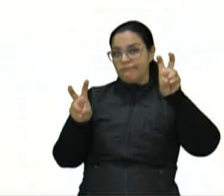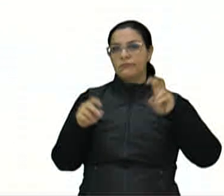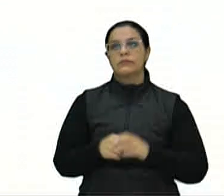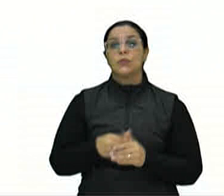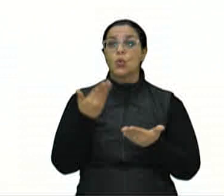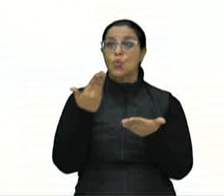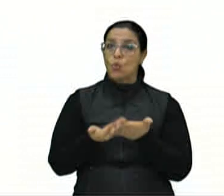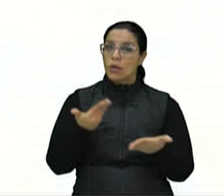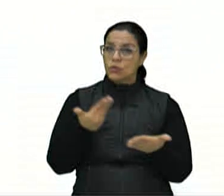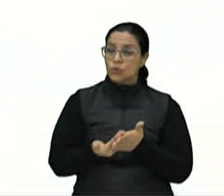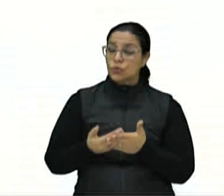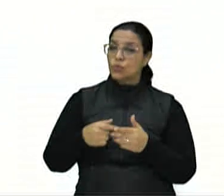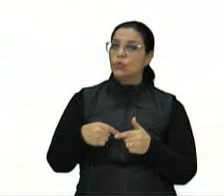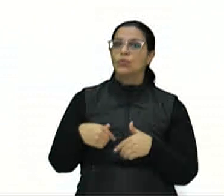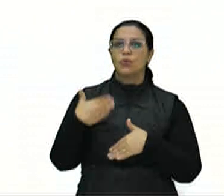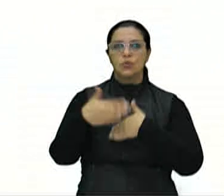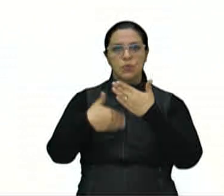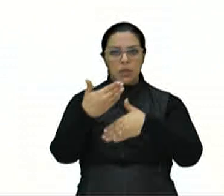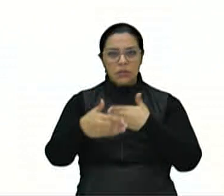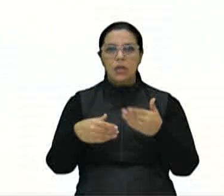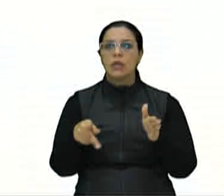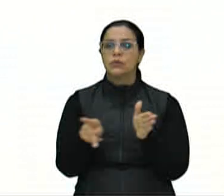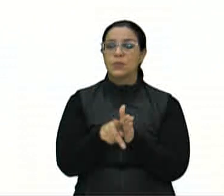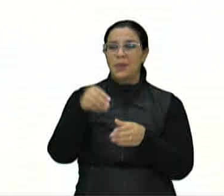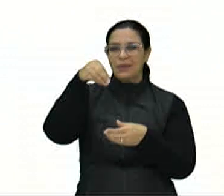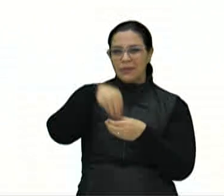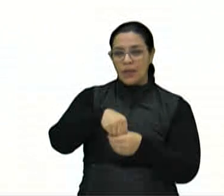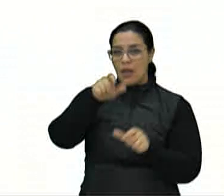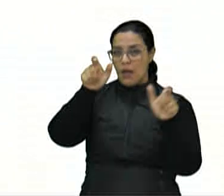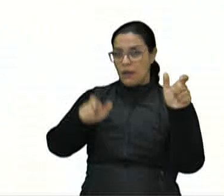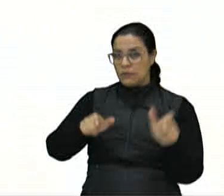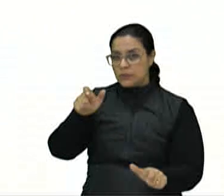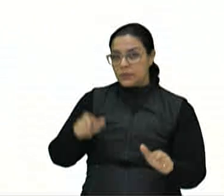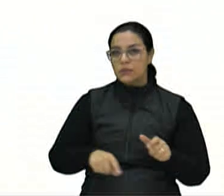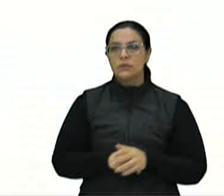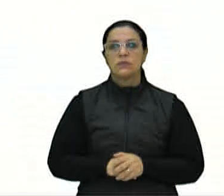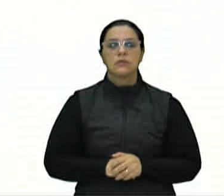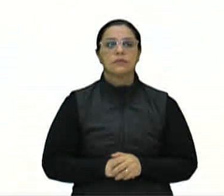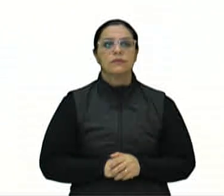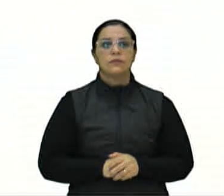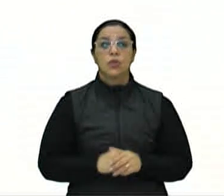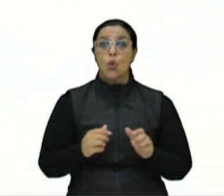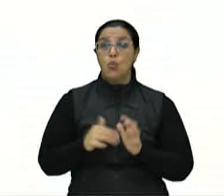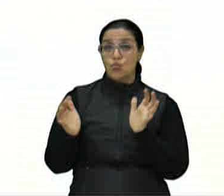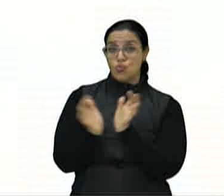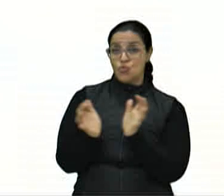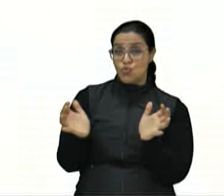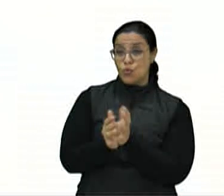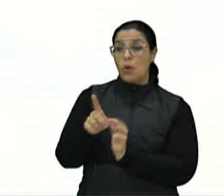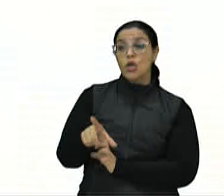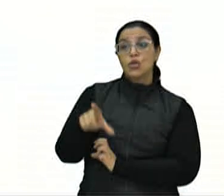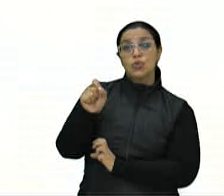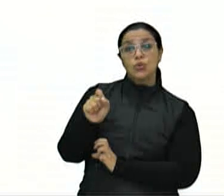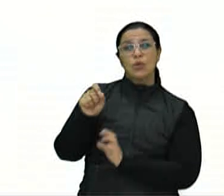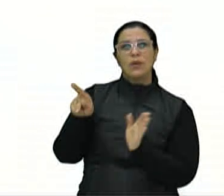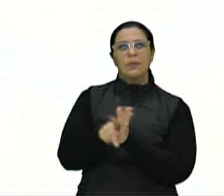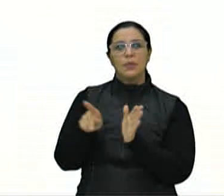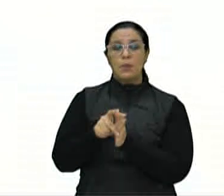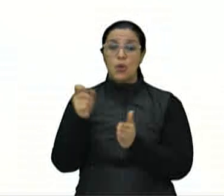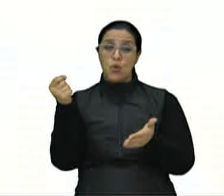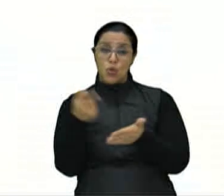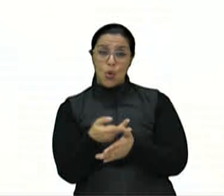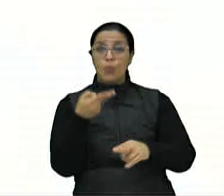o estudo dos processos desenvolvidos quando indivíduos ou grupos selecionam, compram